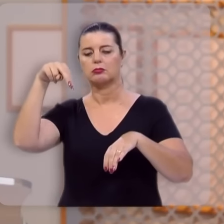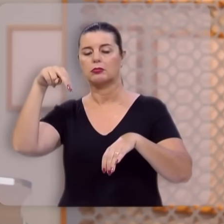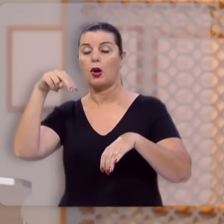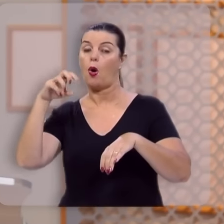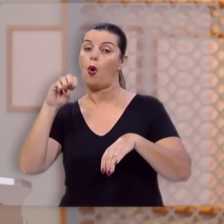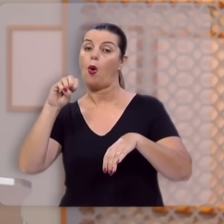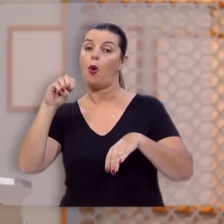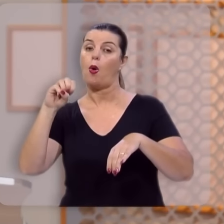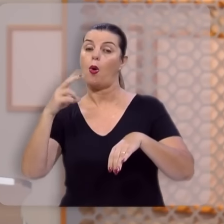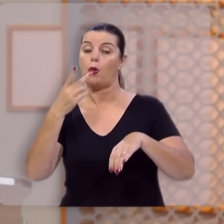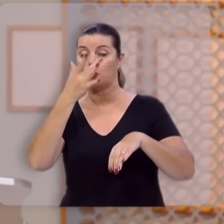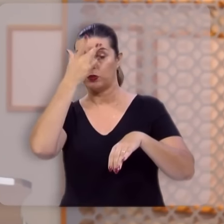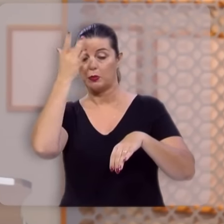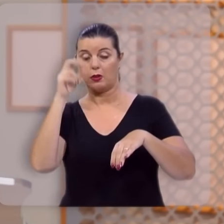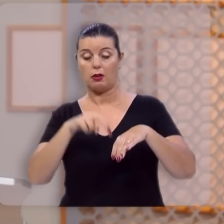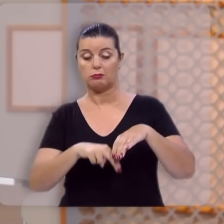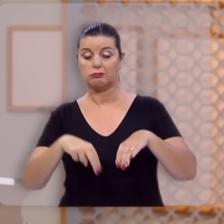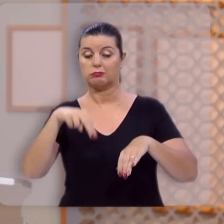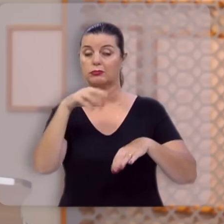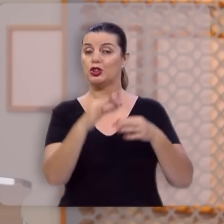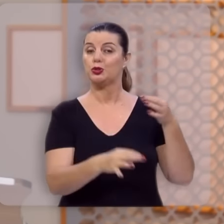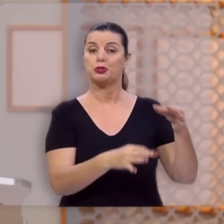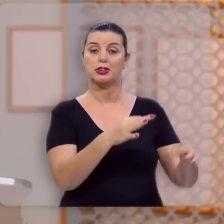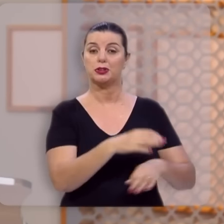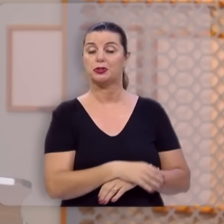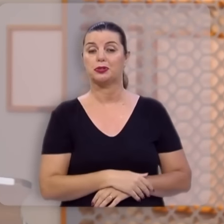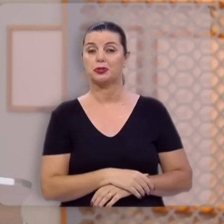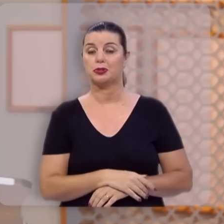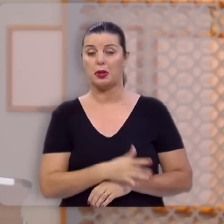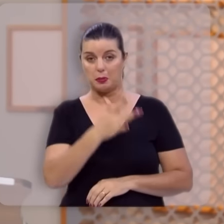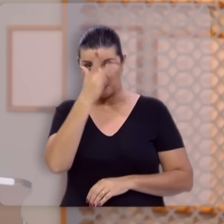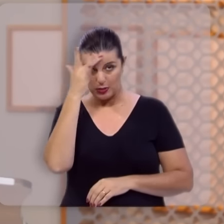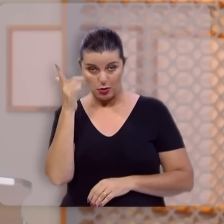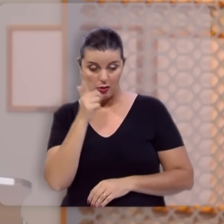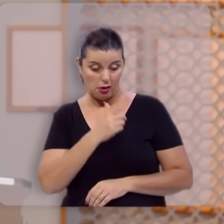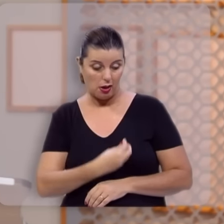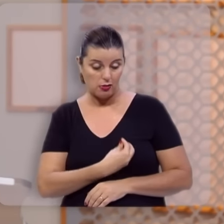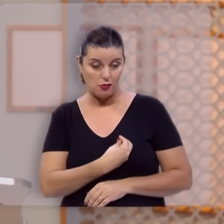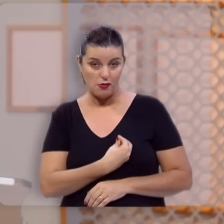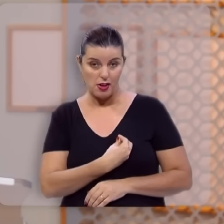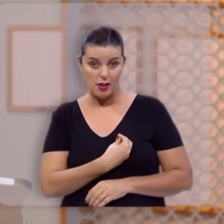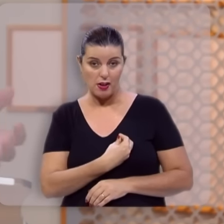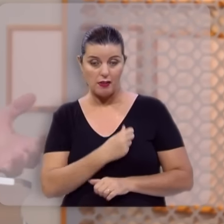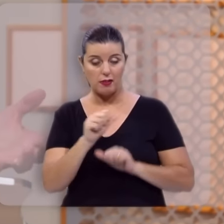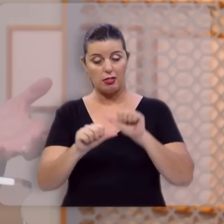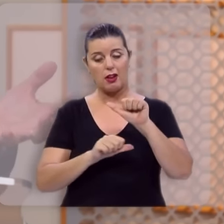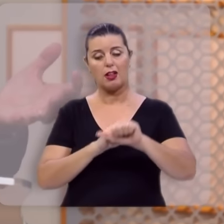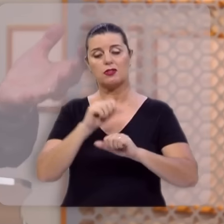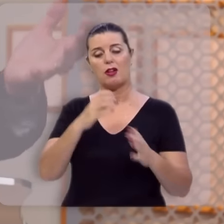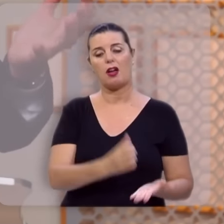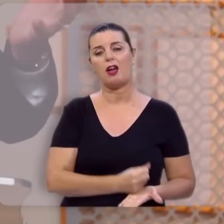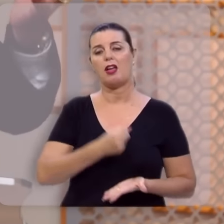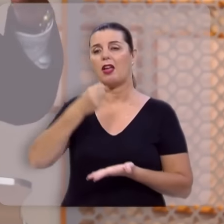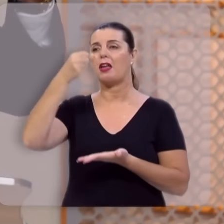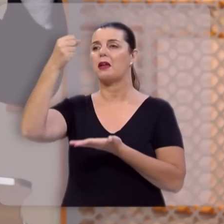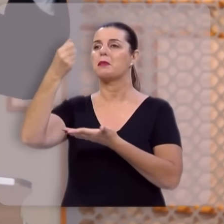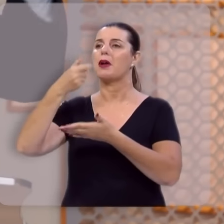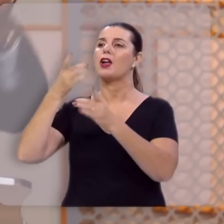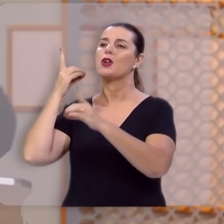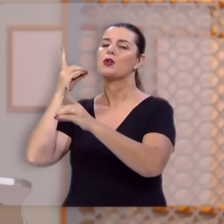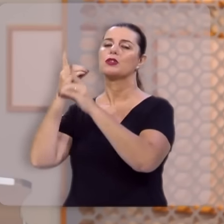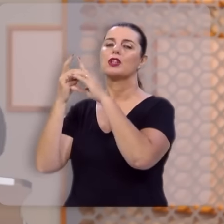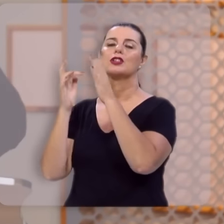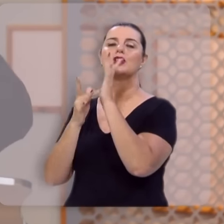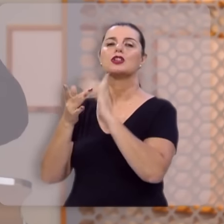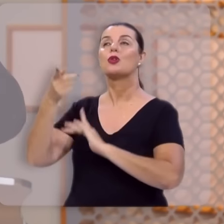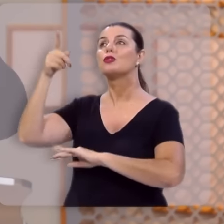outros para a ressurreição do juízo. E os que estiverem vivos serão transformados e arrebatados para encontrar o Senhor Jesus